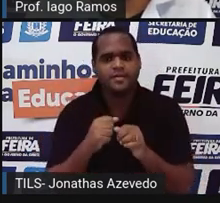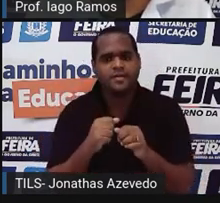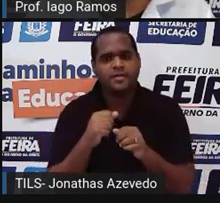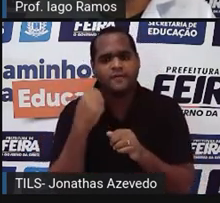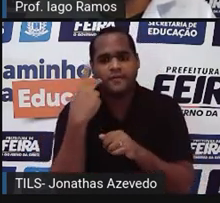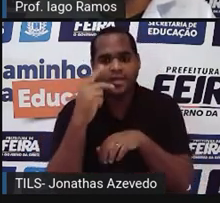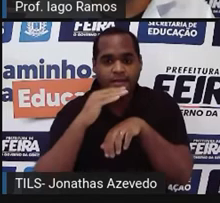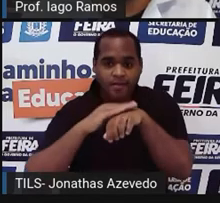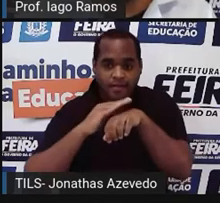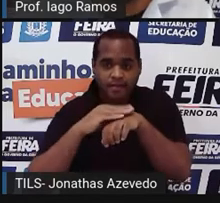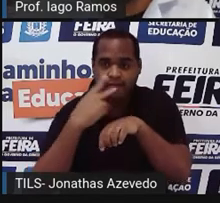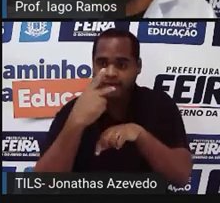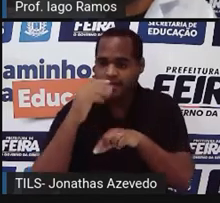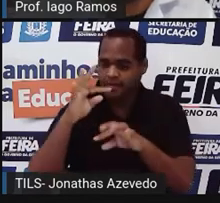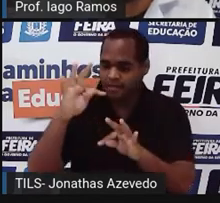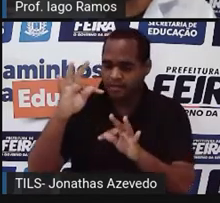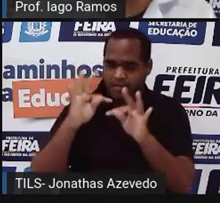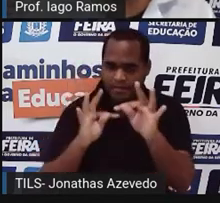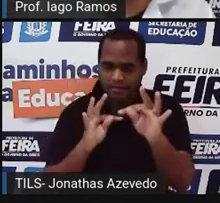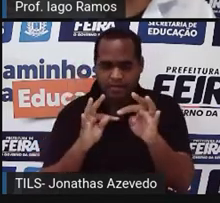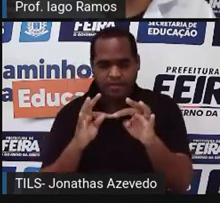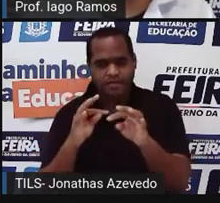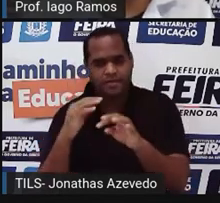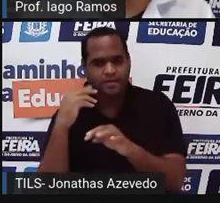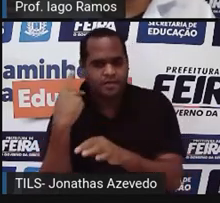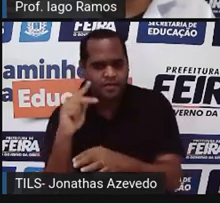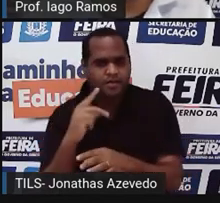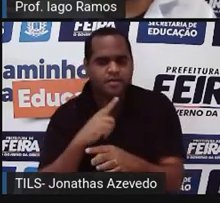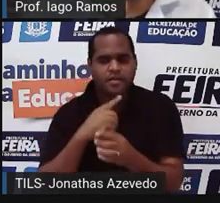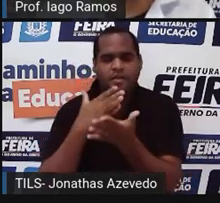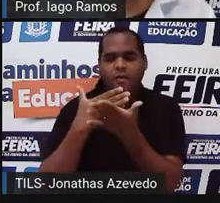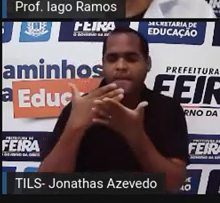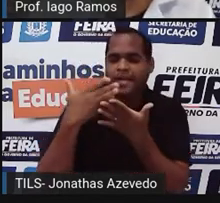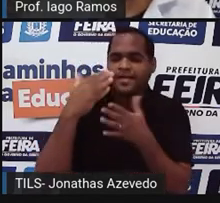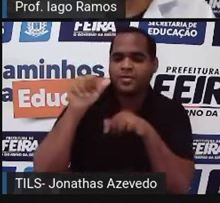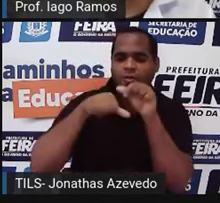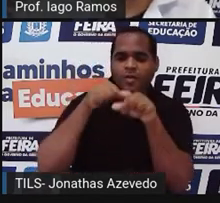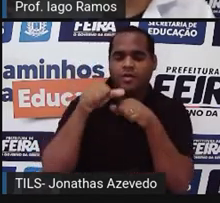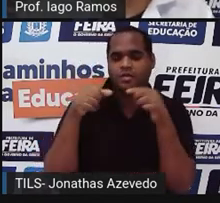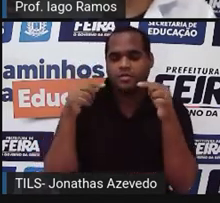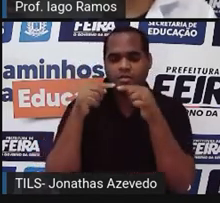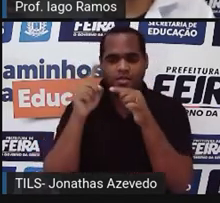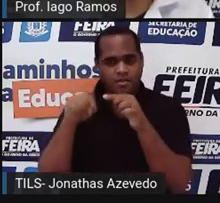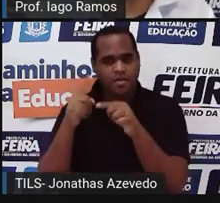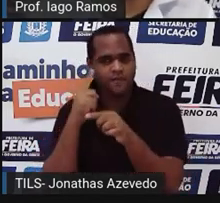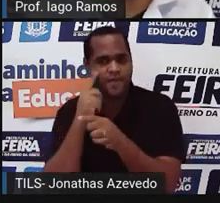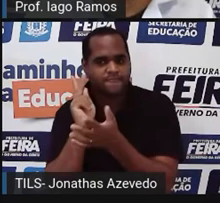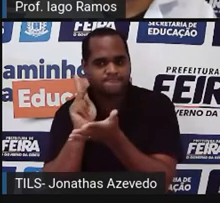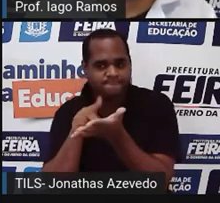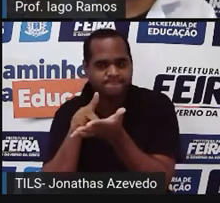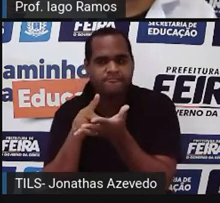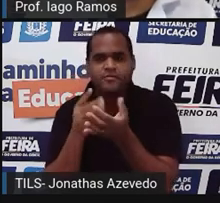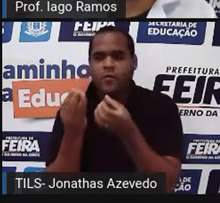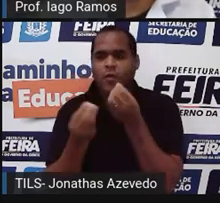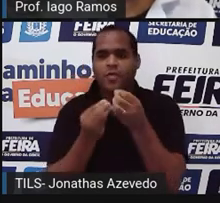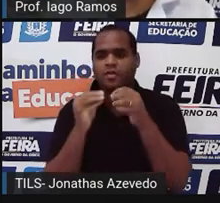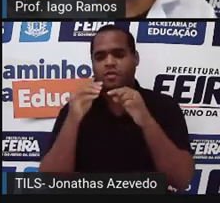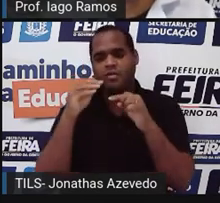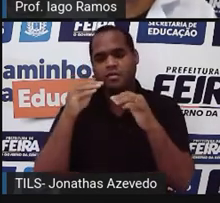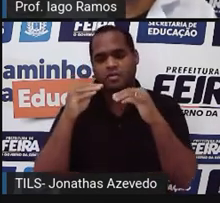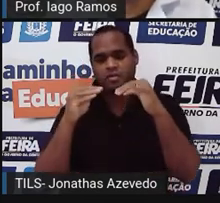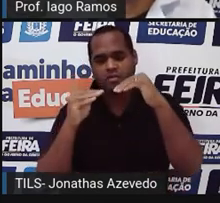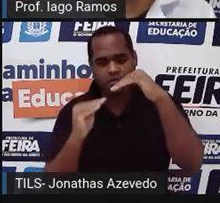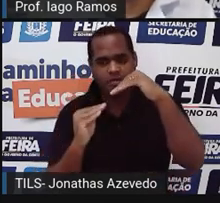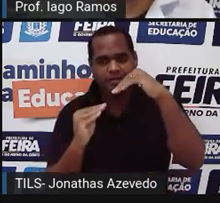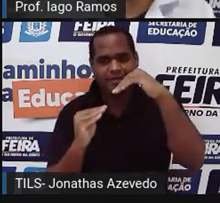a translação, que o movimento, né, já começa a mudar. Eu dei uma inclinadazinha ali, ó, e aí a figura